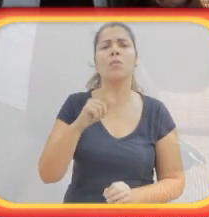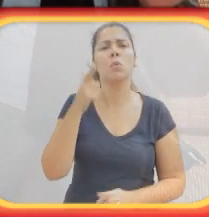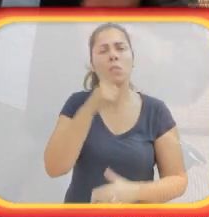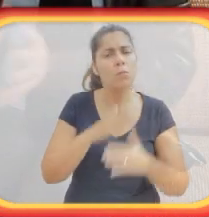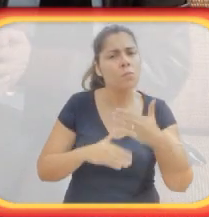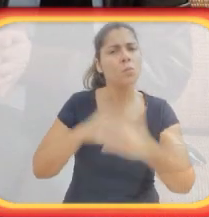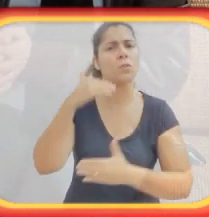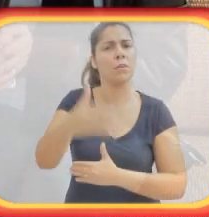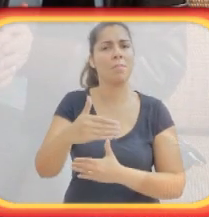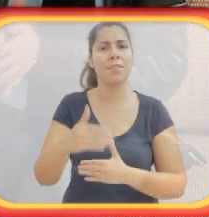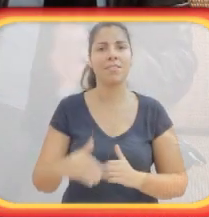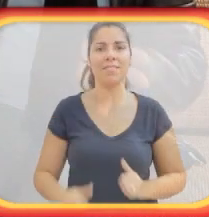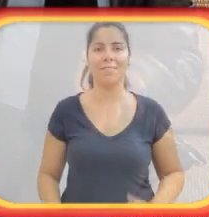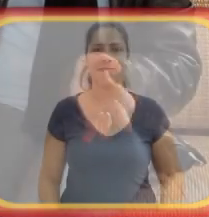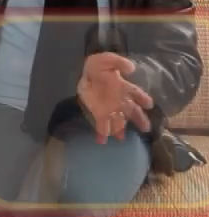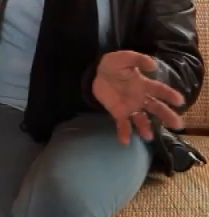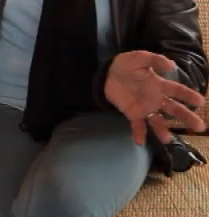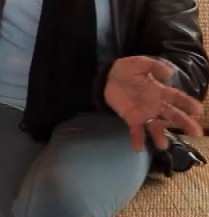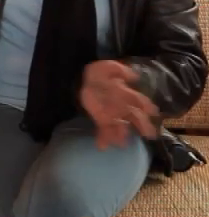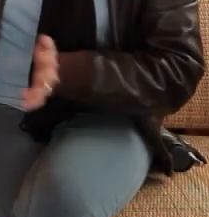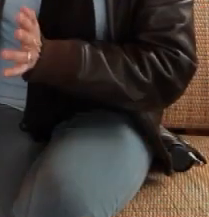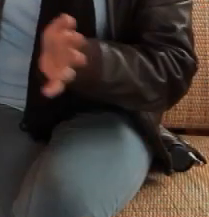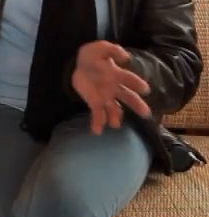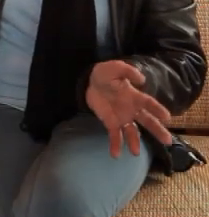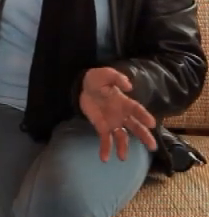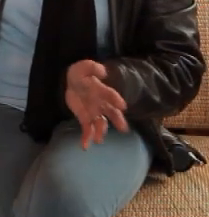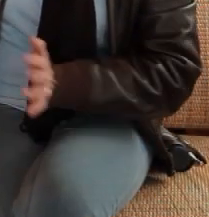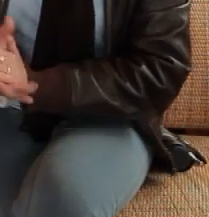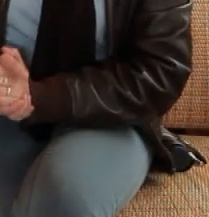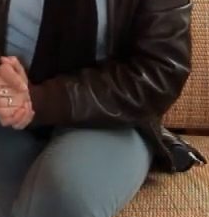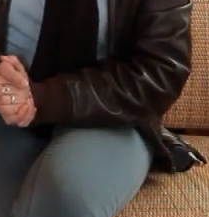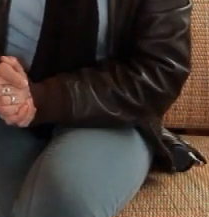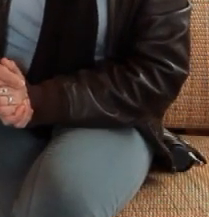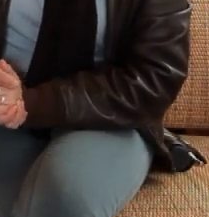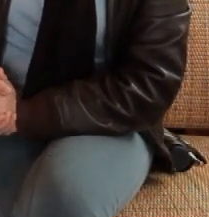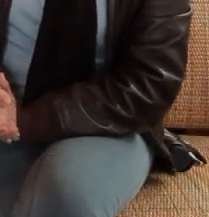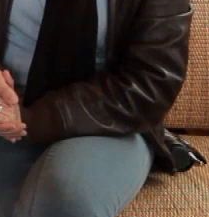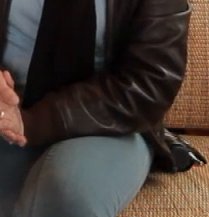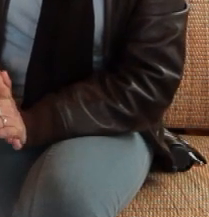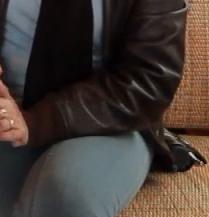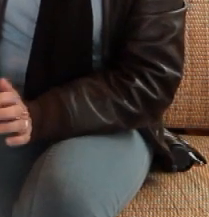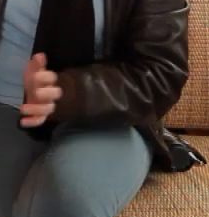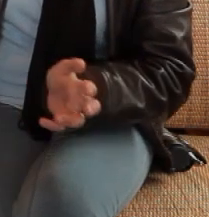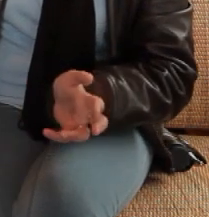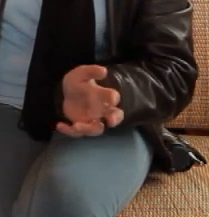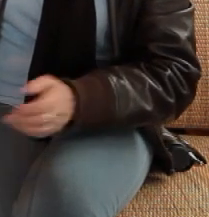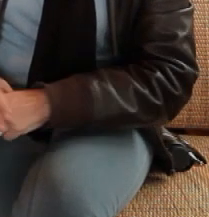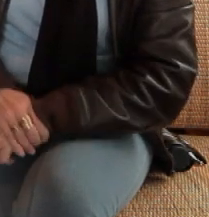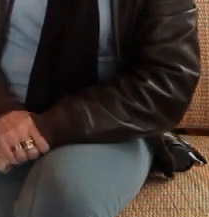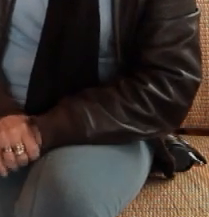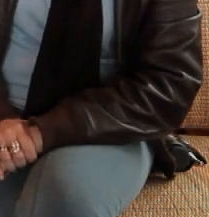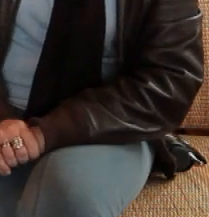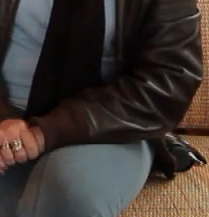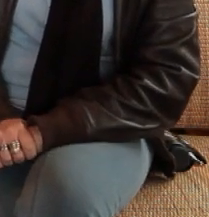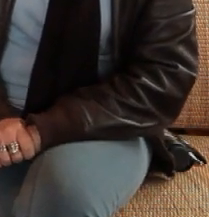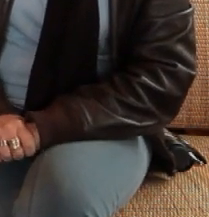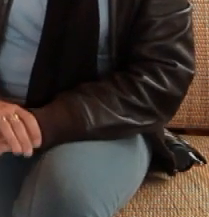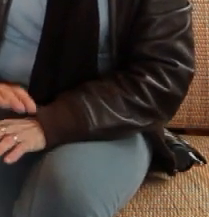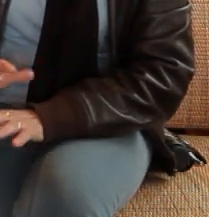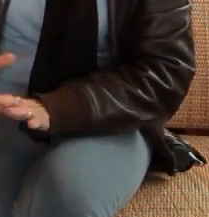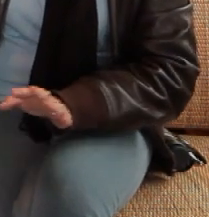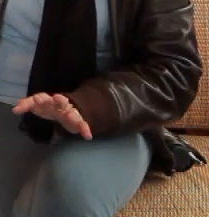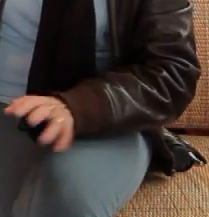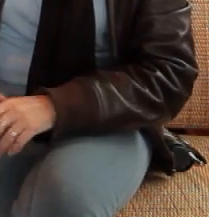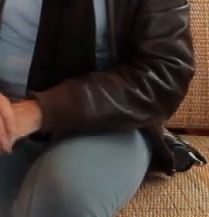inclusivamente no primeiro núcleo, instalações sanitárias próprias para pessoas que se deslocam em cadeira de